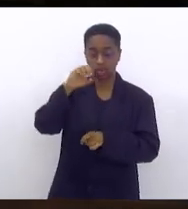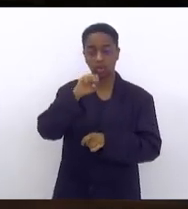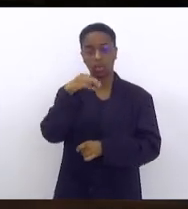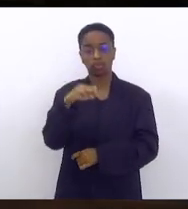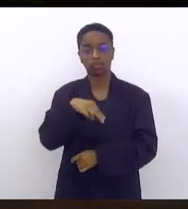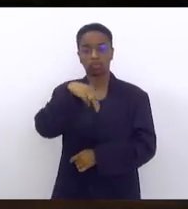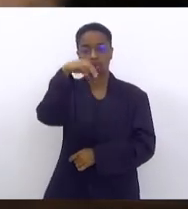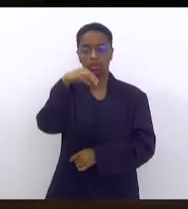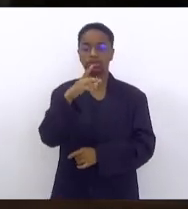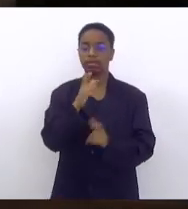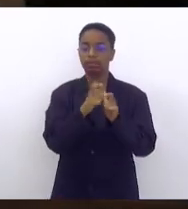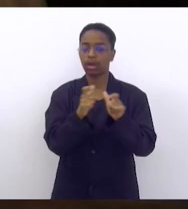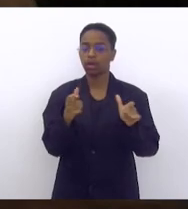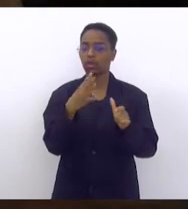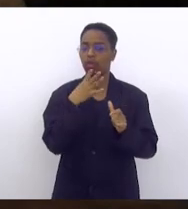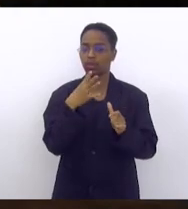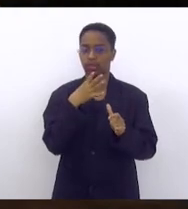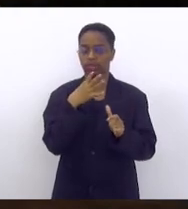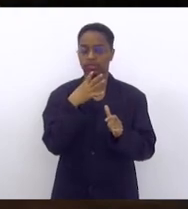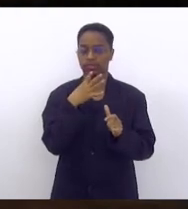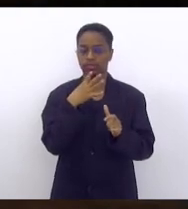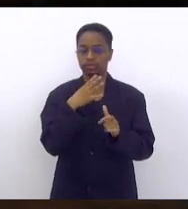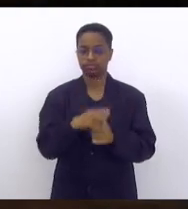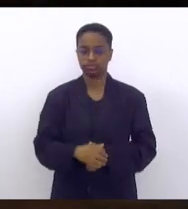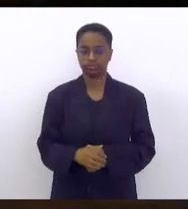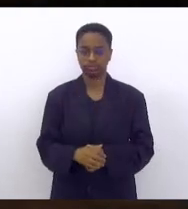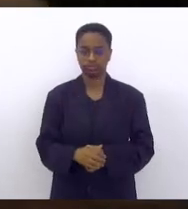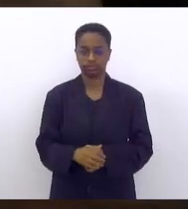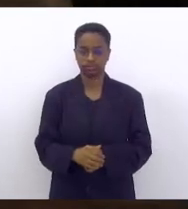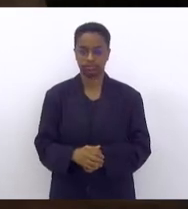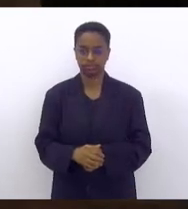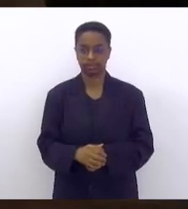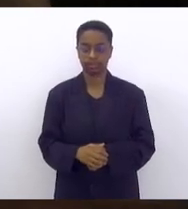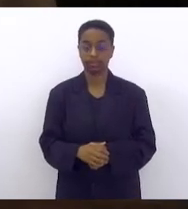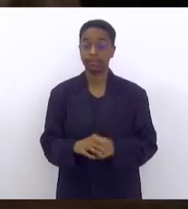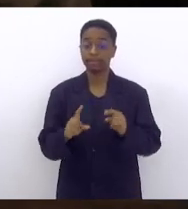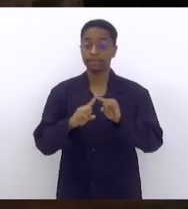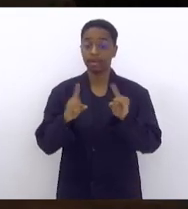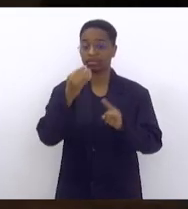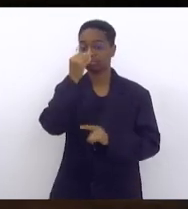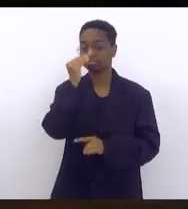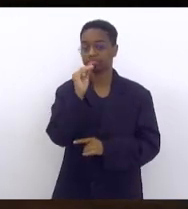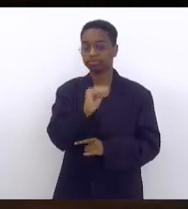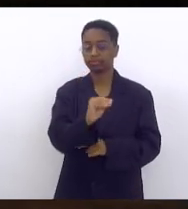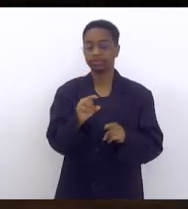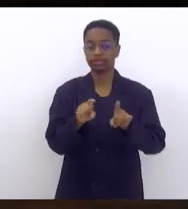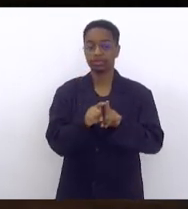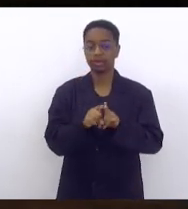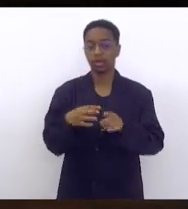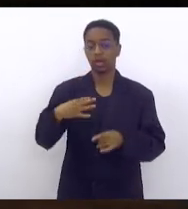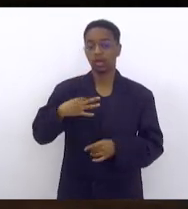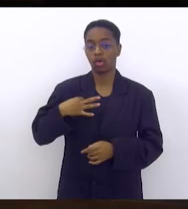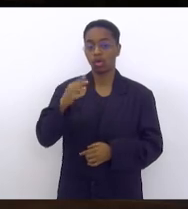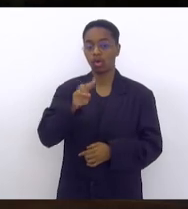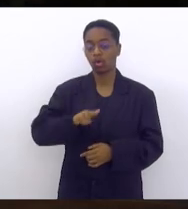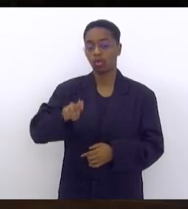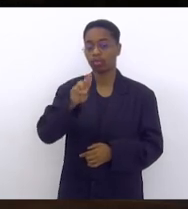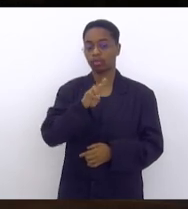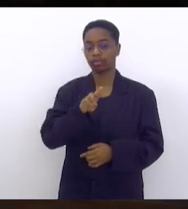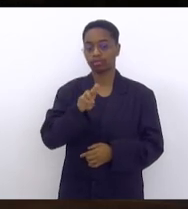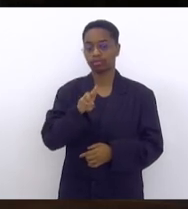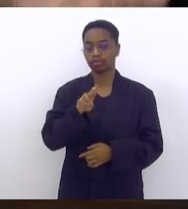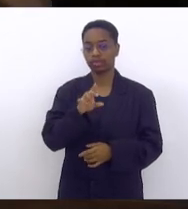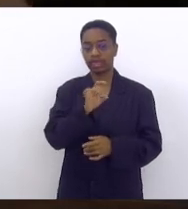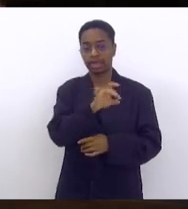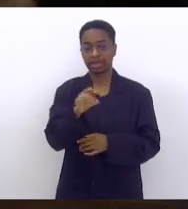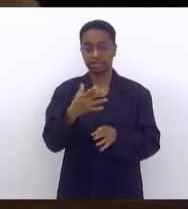Brasil, maior essa marca tem força e dimensão. Mais se abre mão e uniforme, que é para nos uniformizar, cada